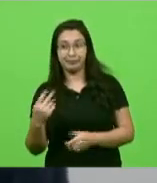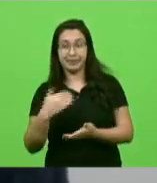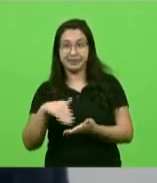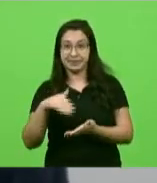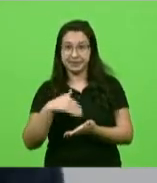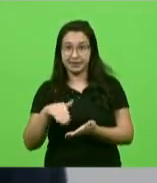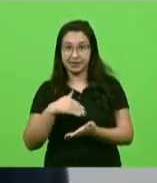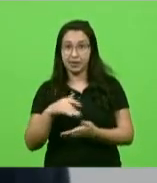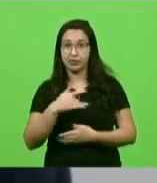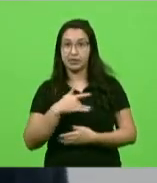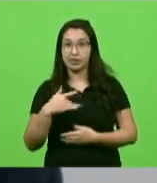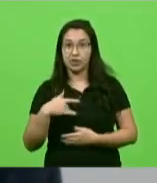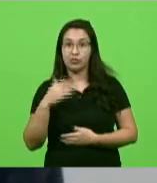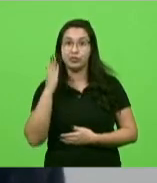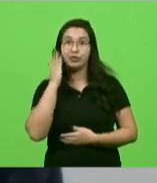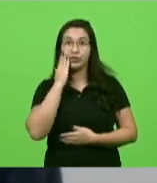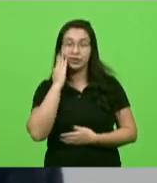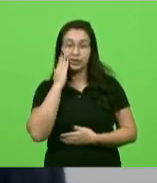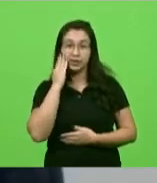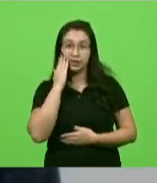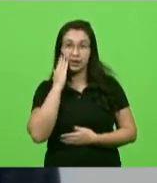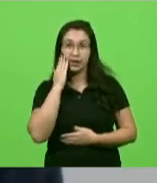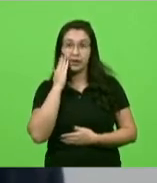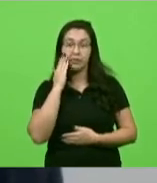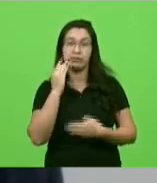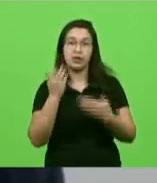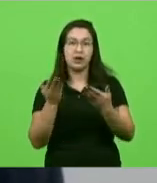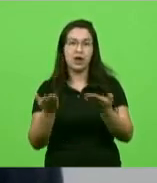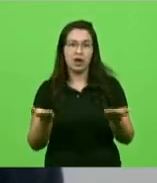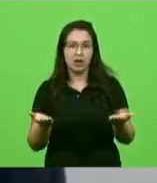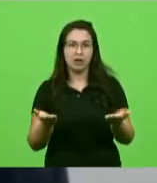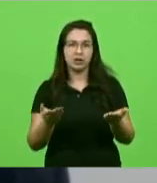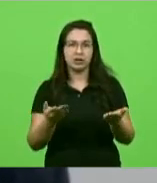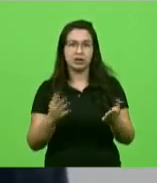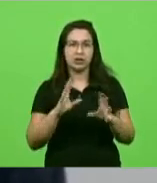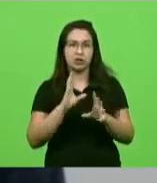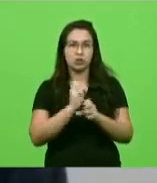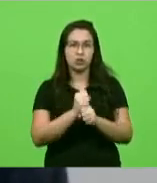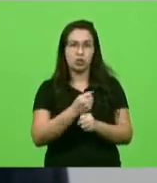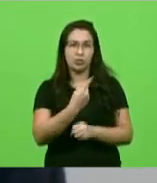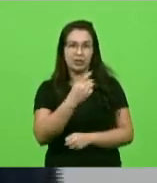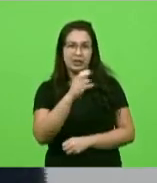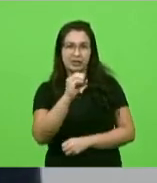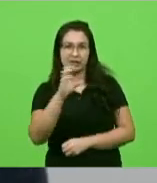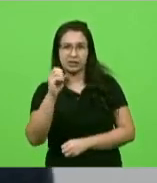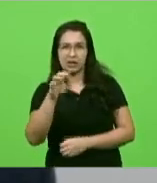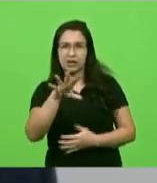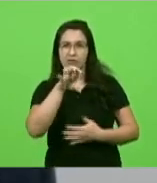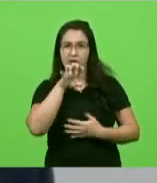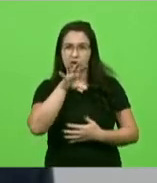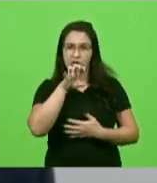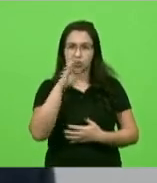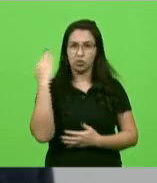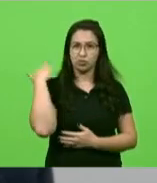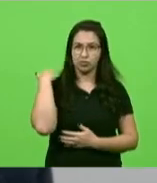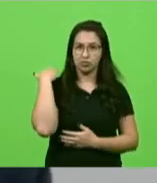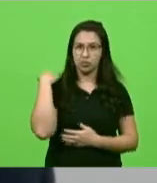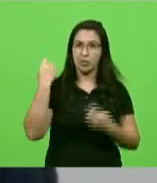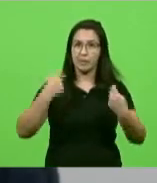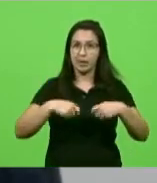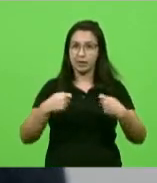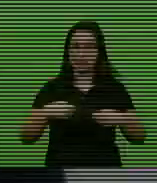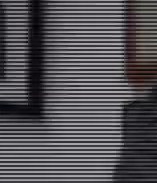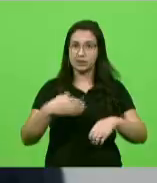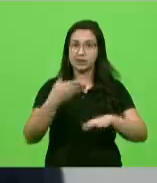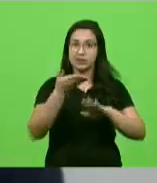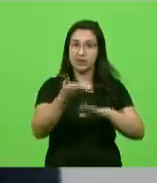saúde tinham ciência que esses primeiros 100 ventiladores mecânicos deveriam estar no almoxarifado do estado de